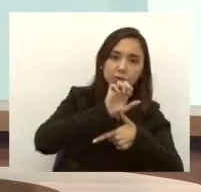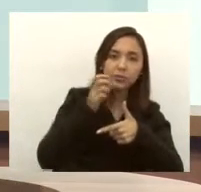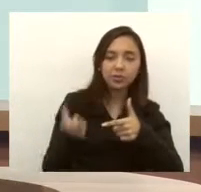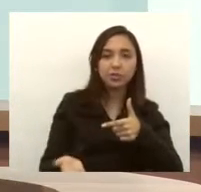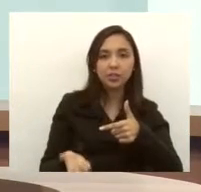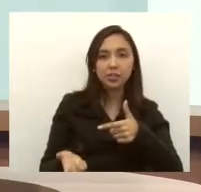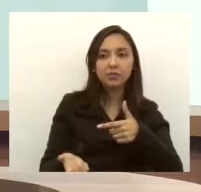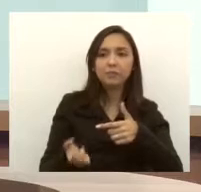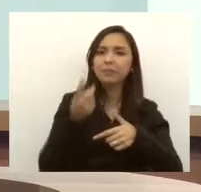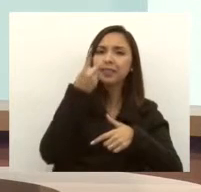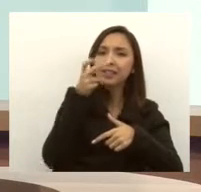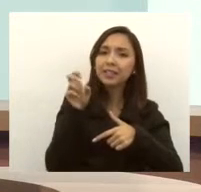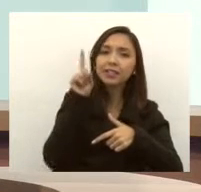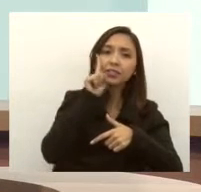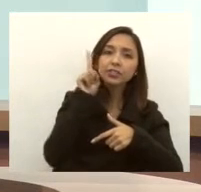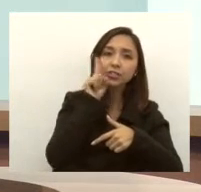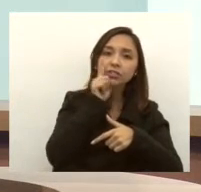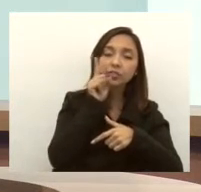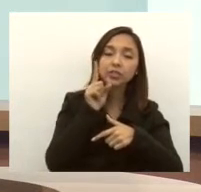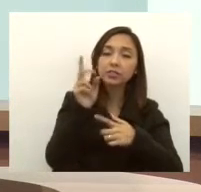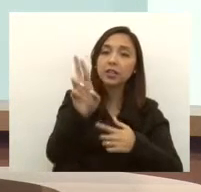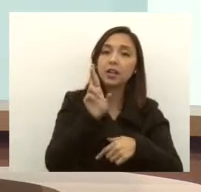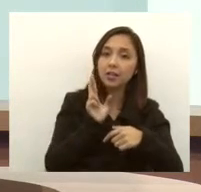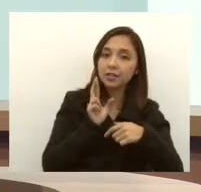tem 15 dias úteis para responder.